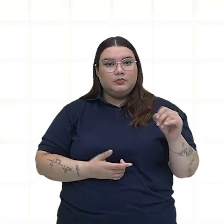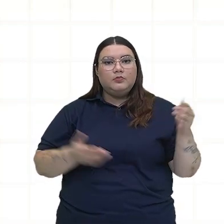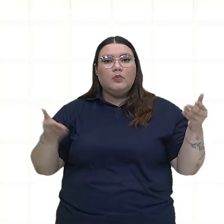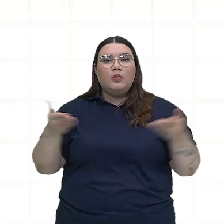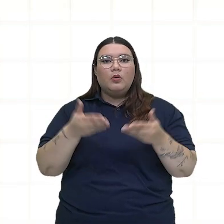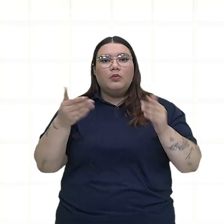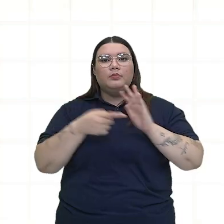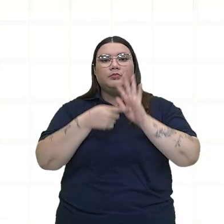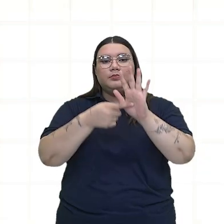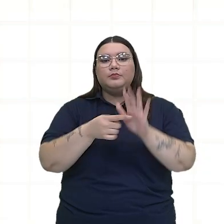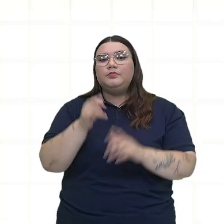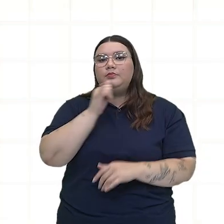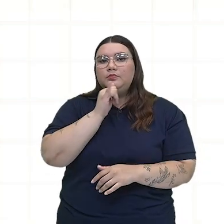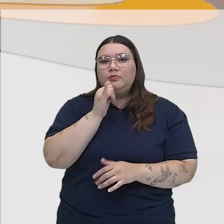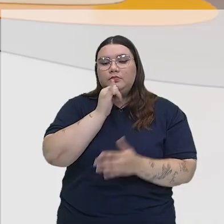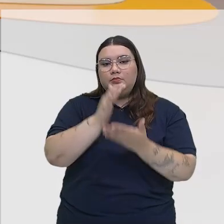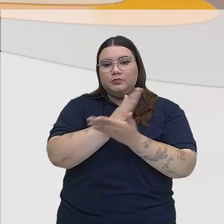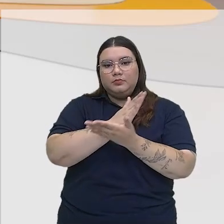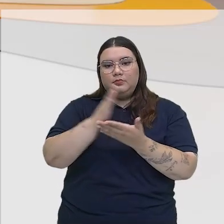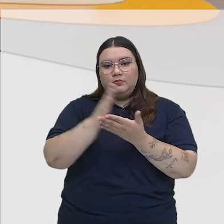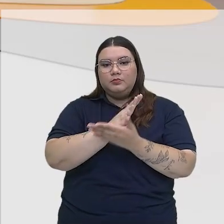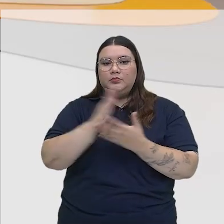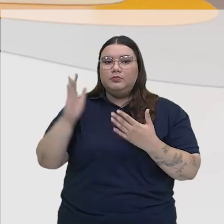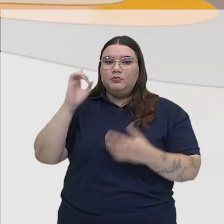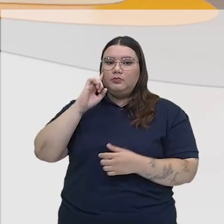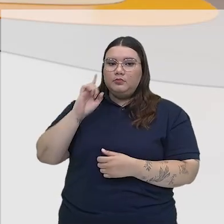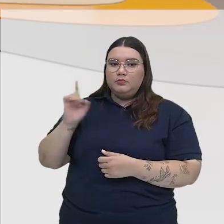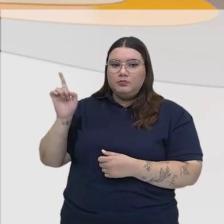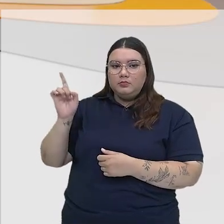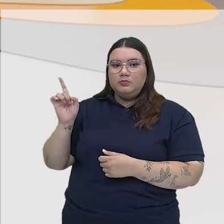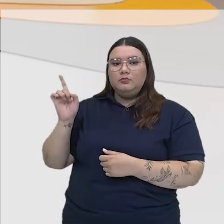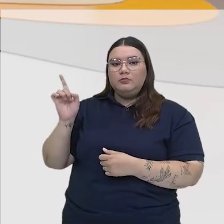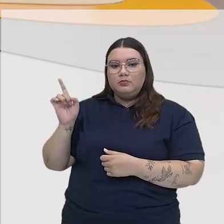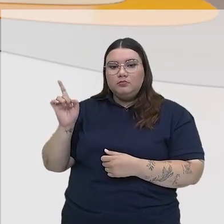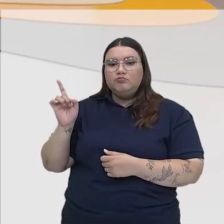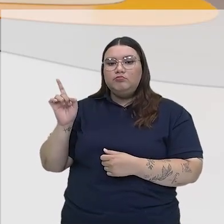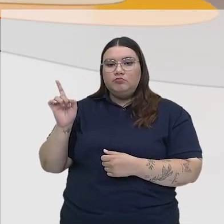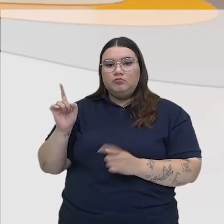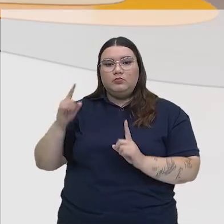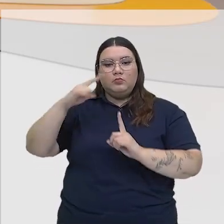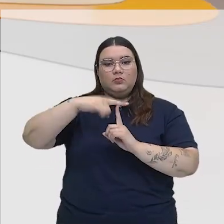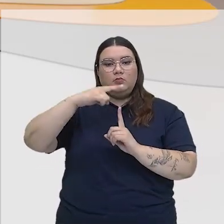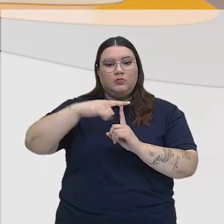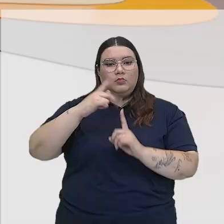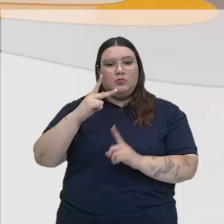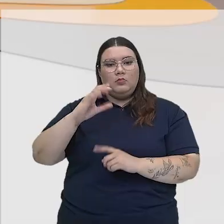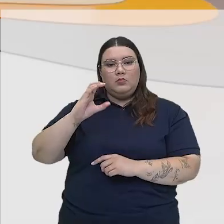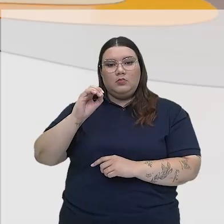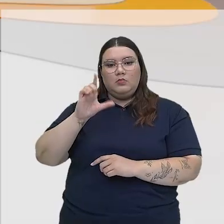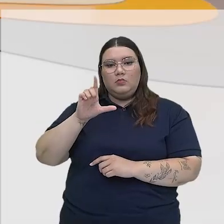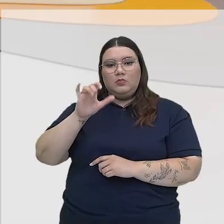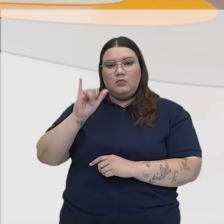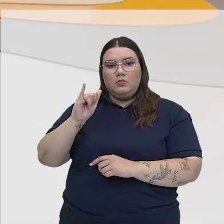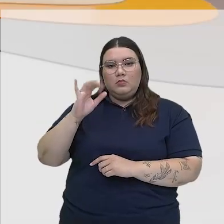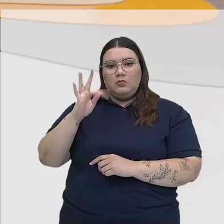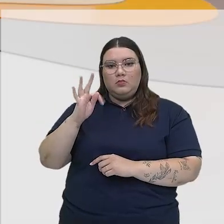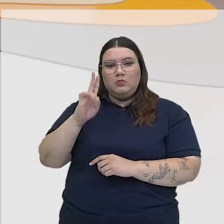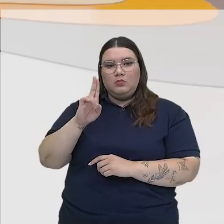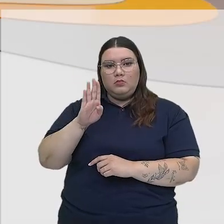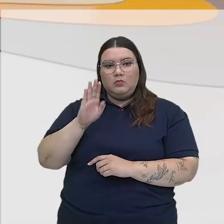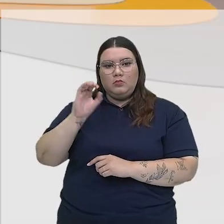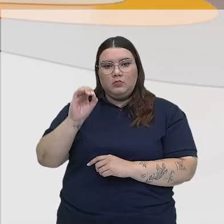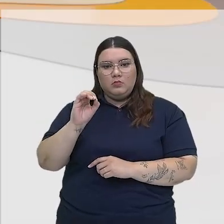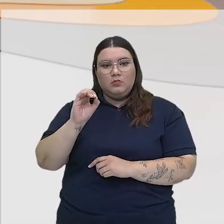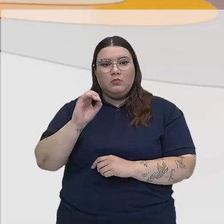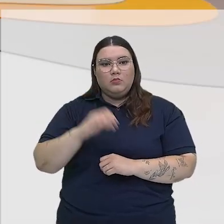alguns exemplos aqui. Eu trago para vocês aqui esse primeiro exemplo, que é a irrigação por politubo. Vamos dar uma paradinha